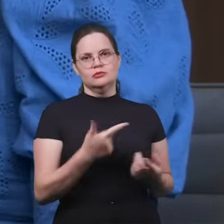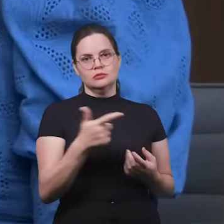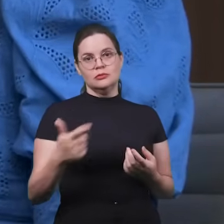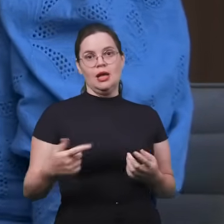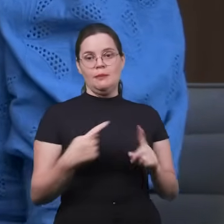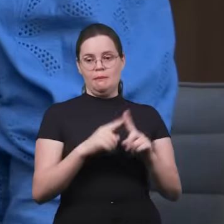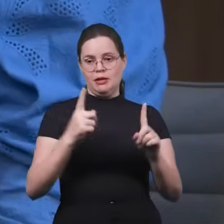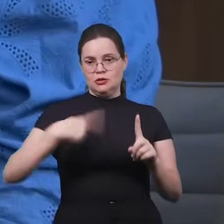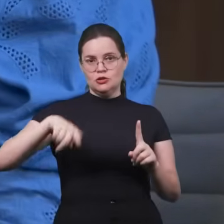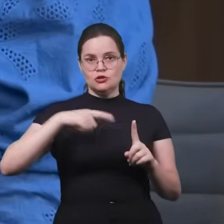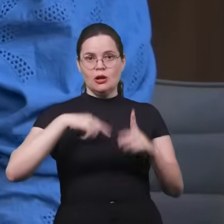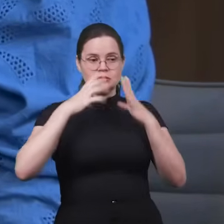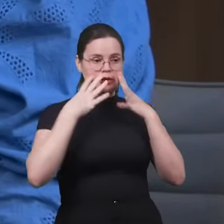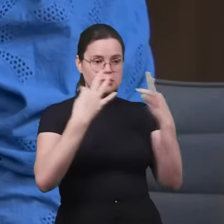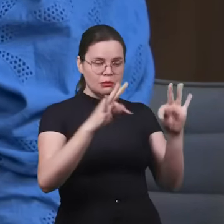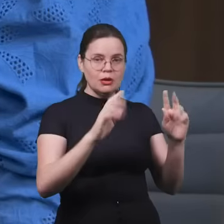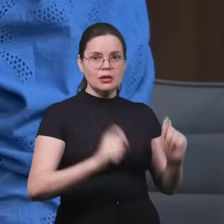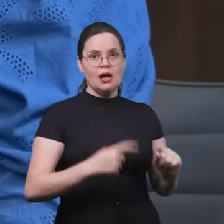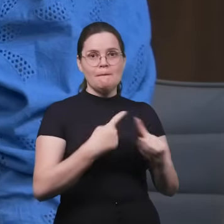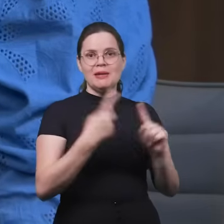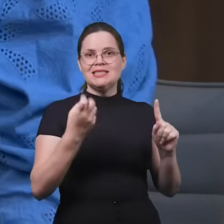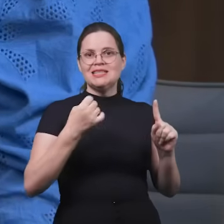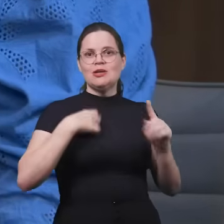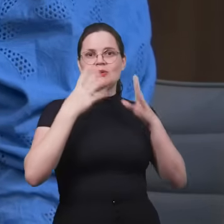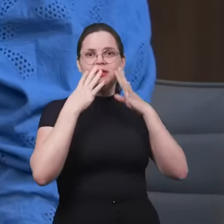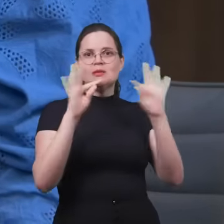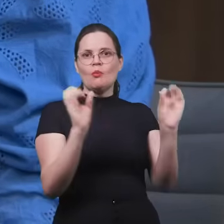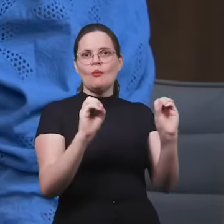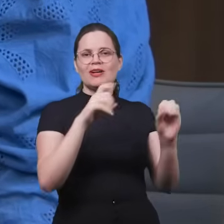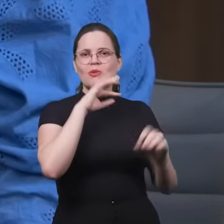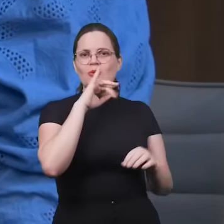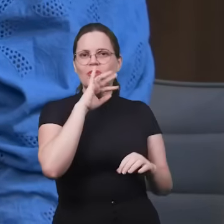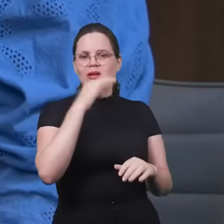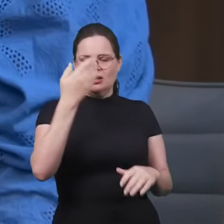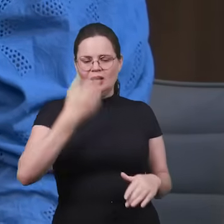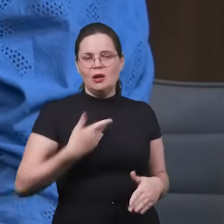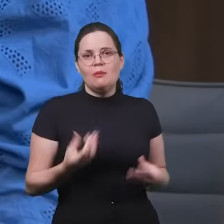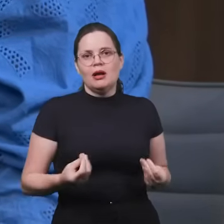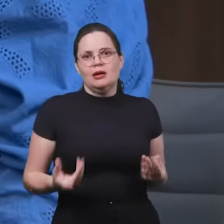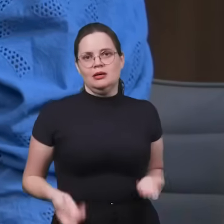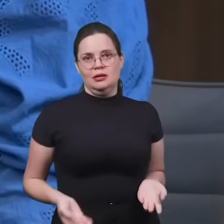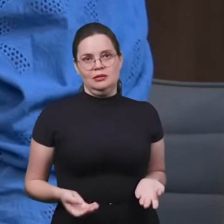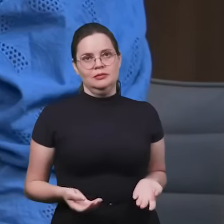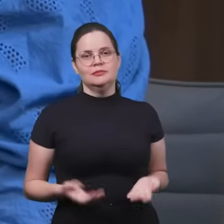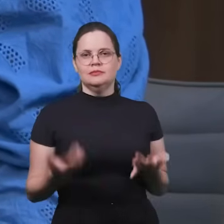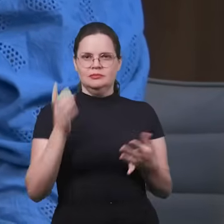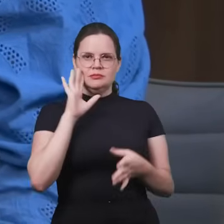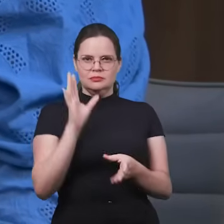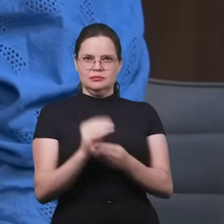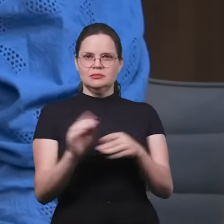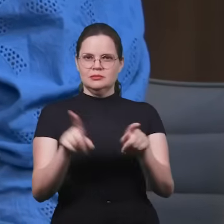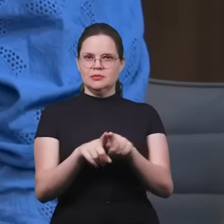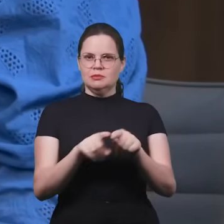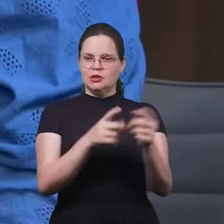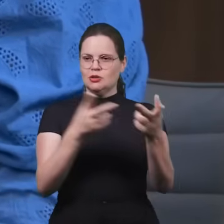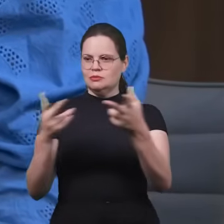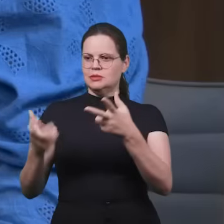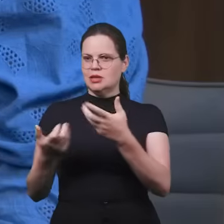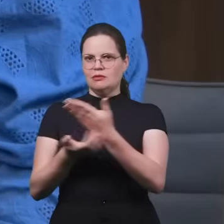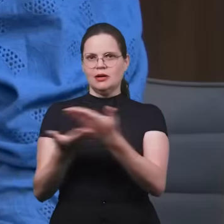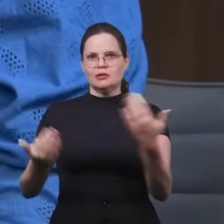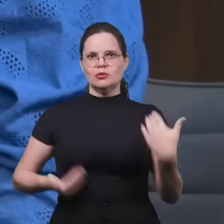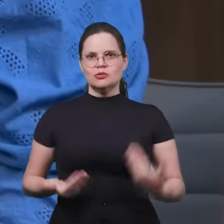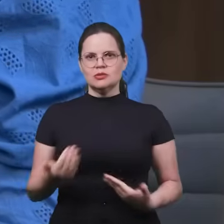da terra, do que valerá? Se nós não formos sal da terra e luz do mundo. Você também identifica isso